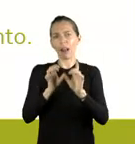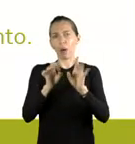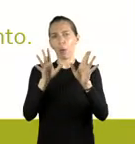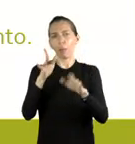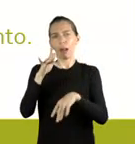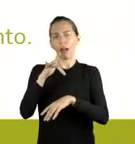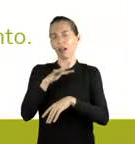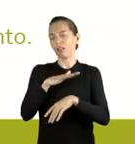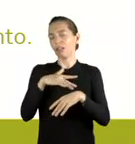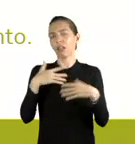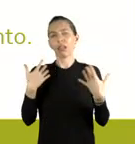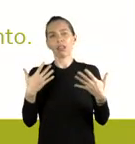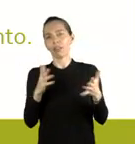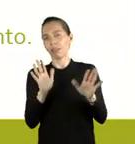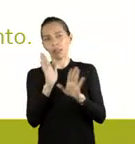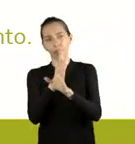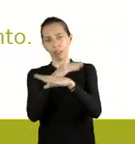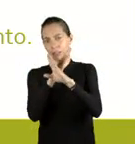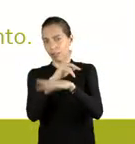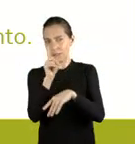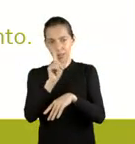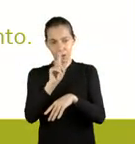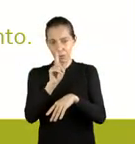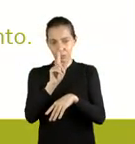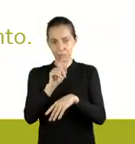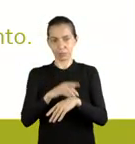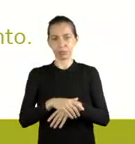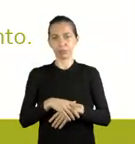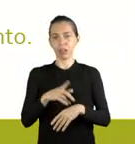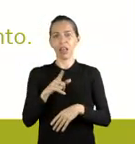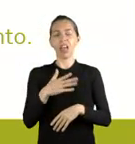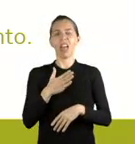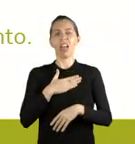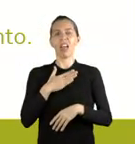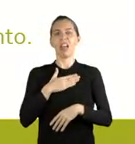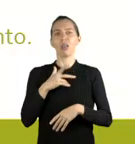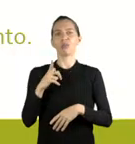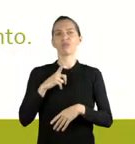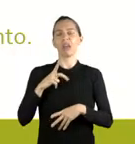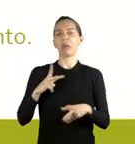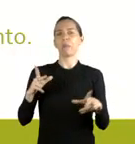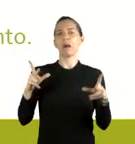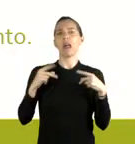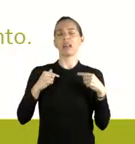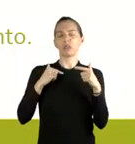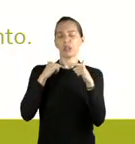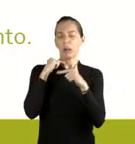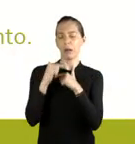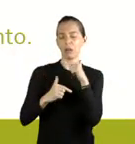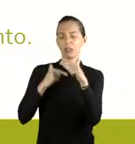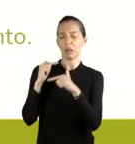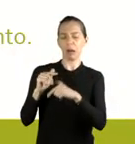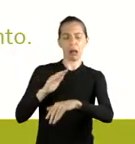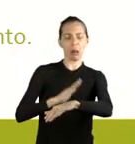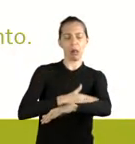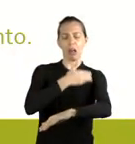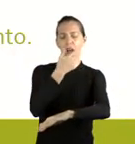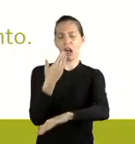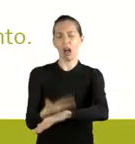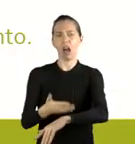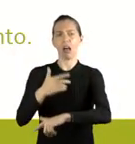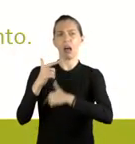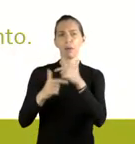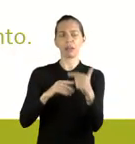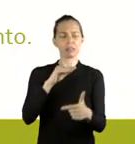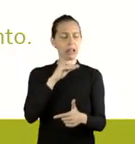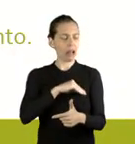quê? Isso aí do eu mereço porque eu trabalhei o dia inteiro, Eu concordo com isso, né? Putz, já tem o